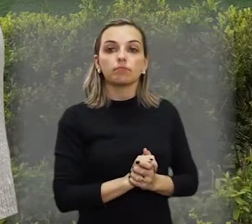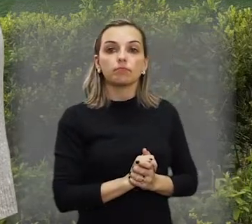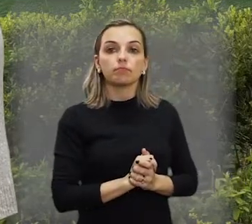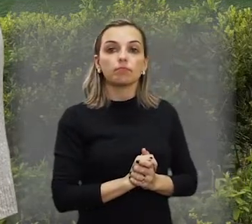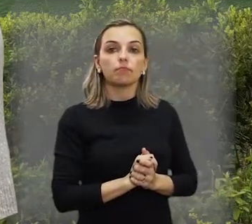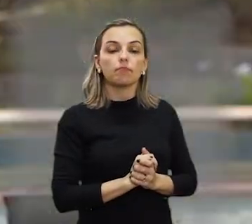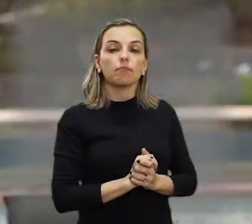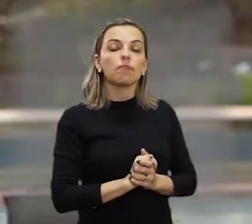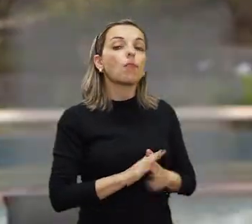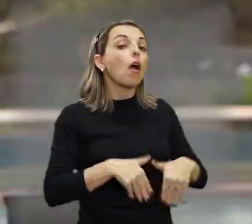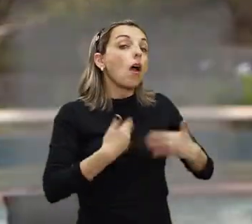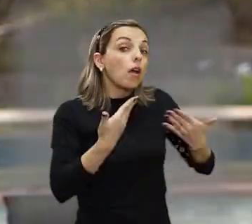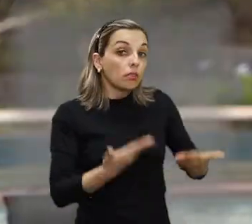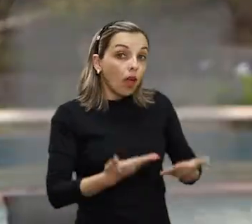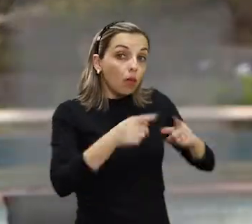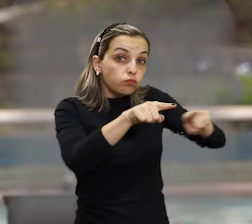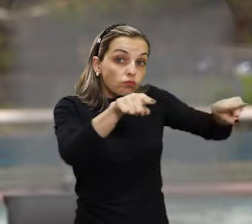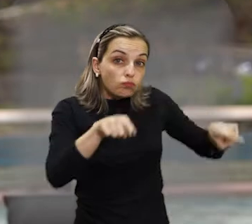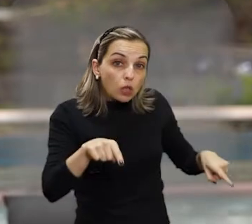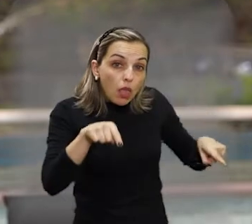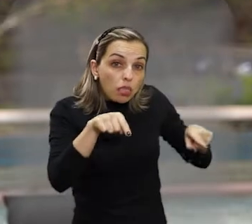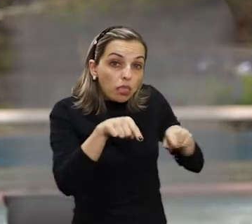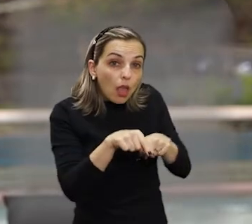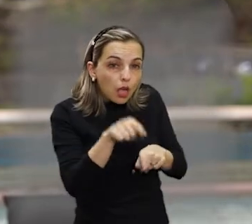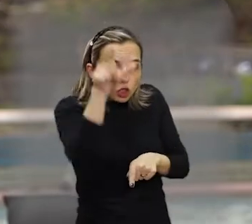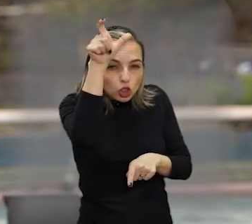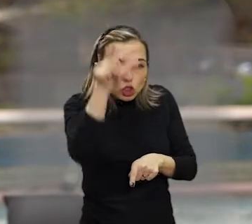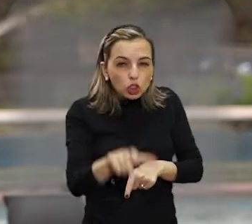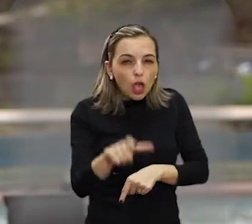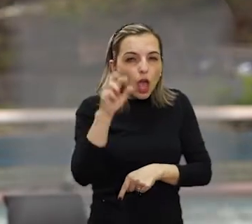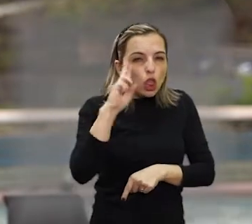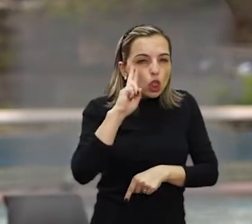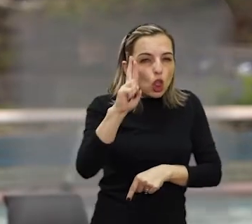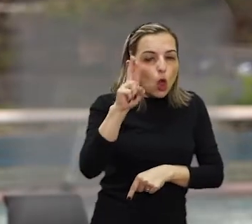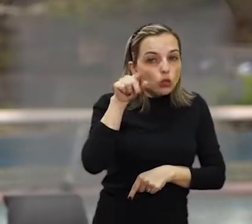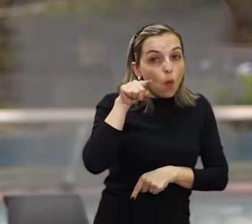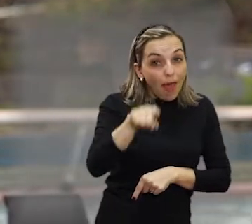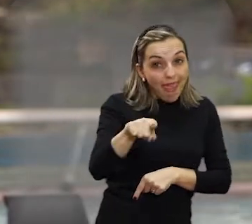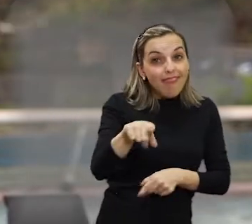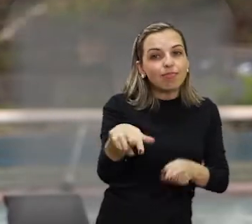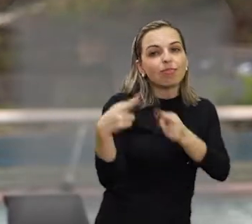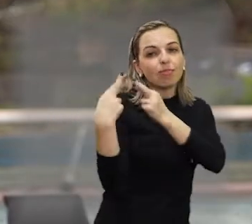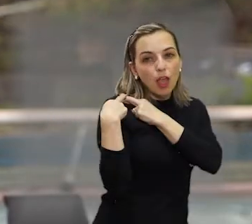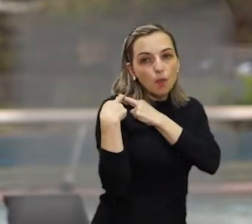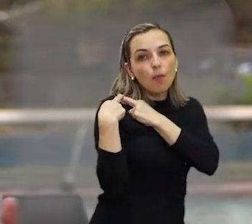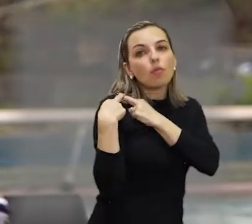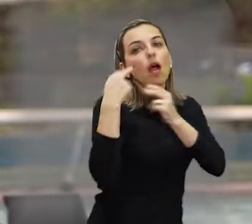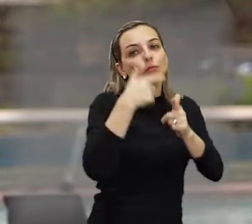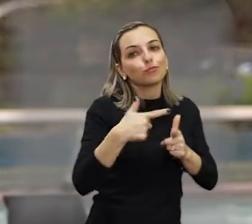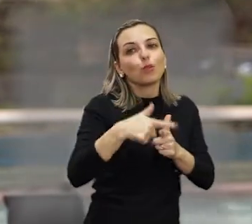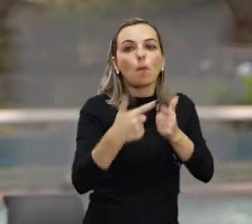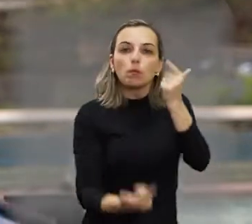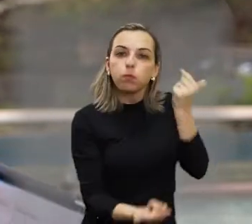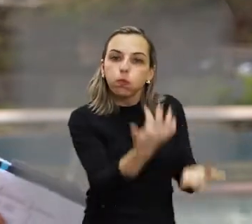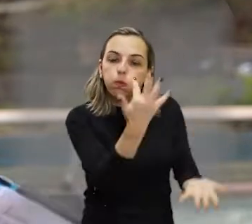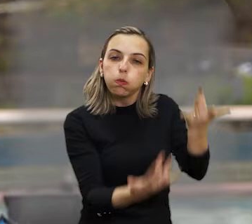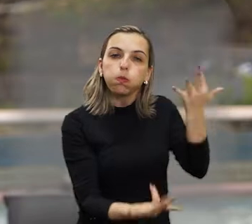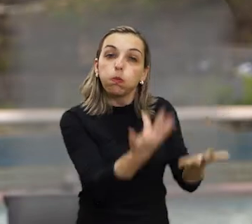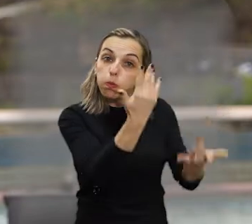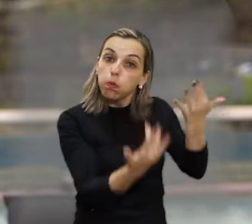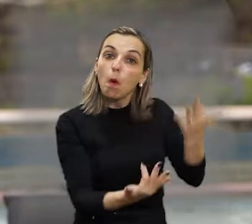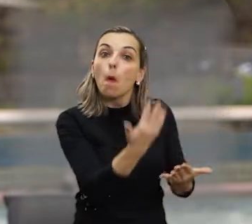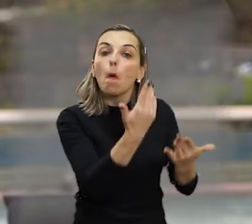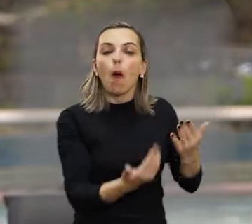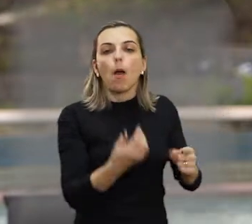o levantamento da área que o fogo se alastrou, onde a queimada se propagou, e aplicam uma multa em cima dessa